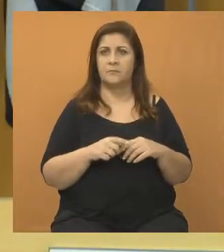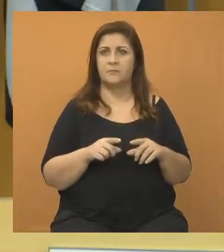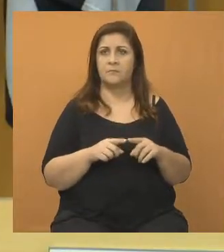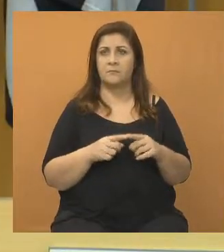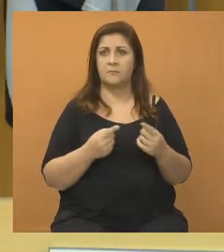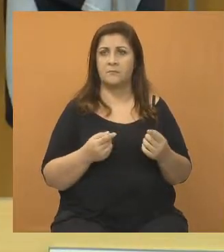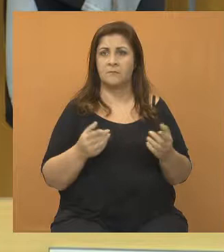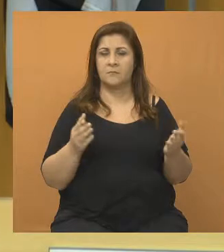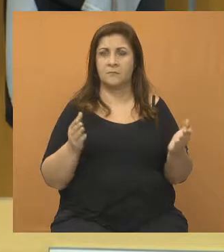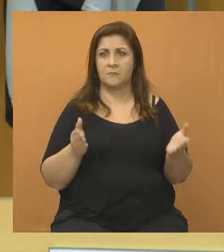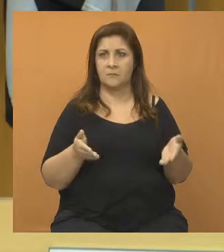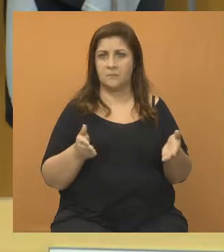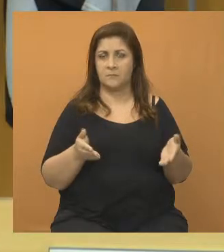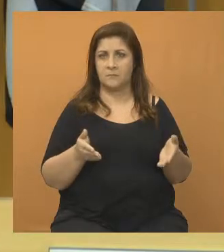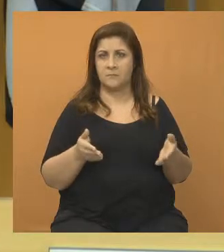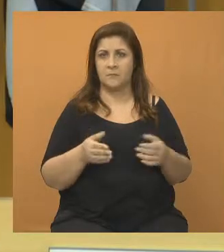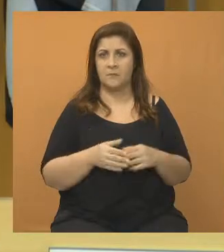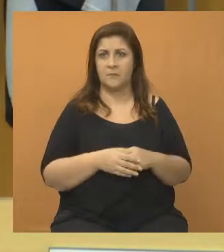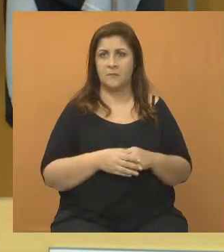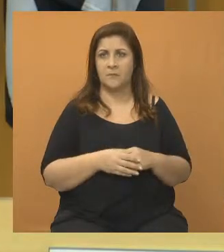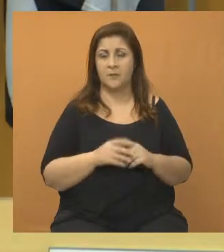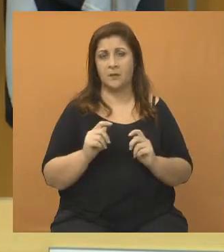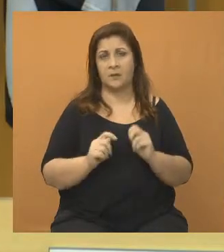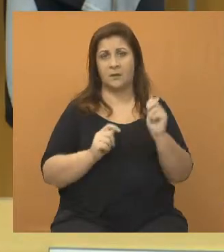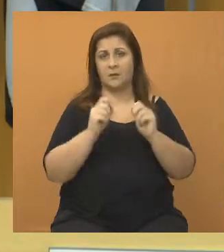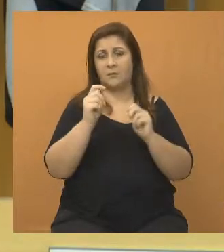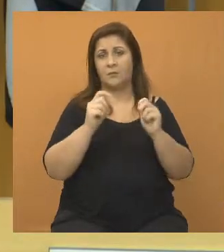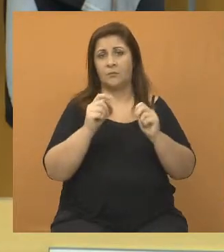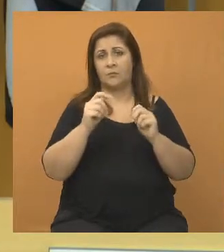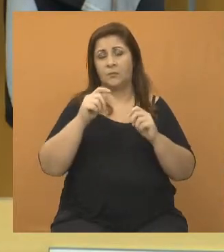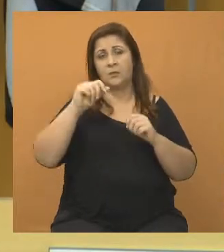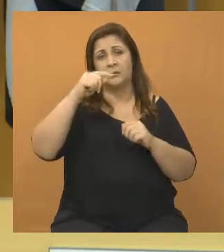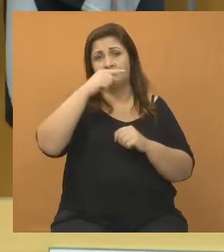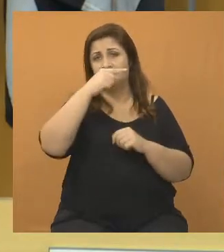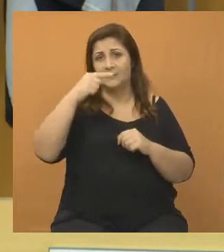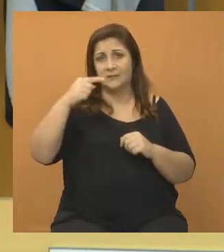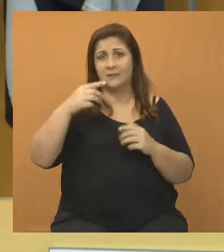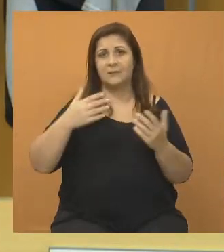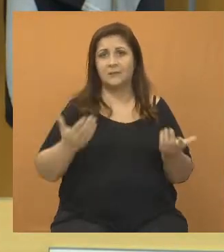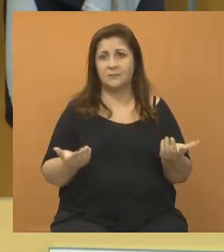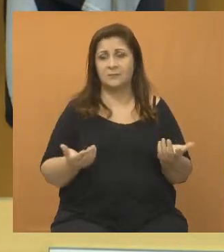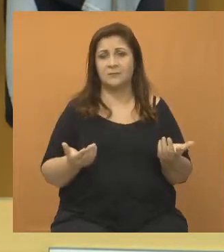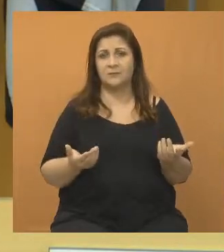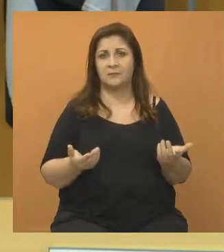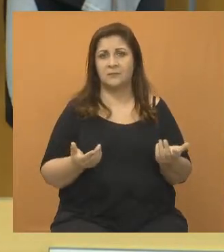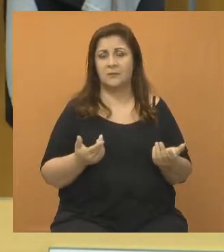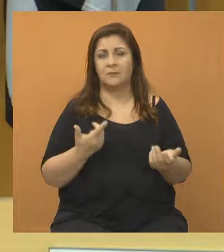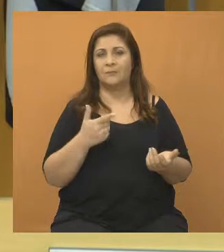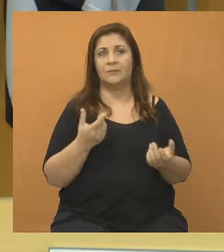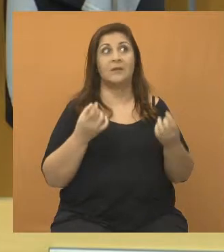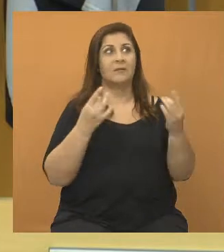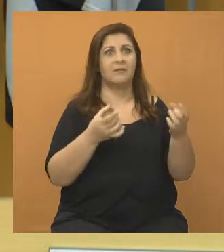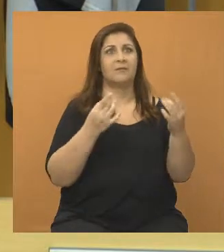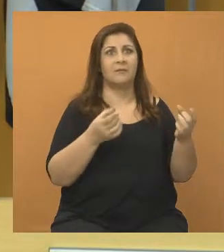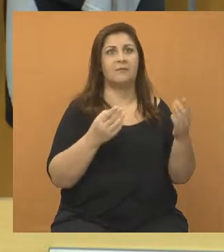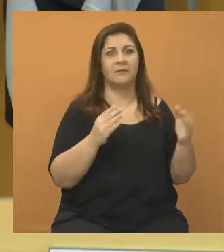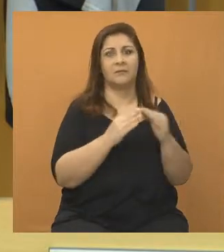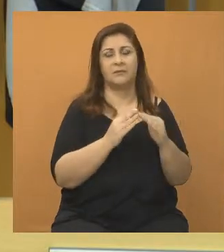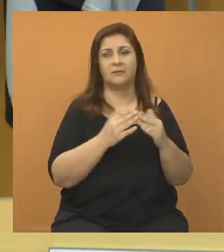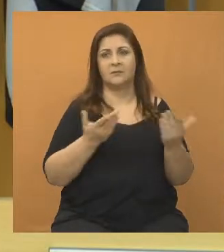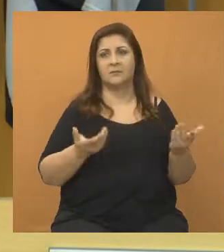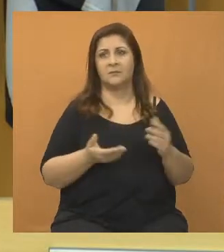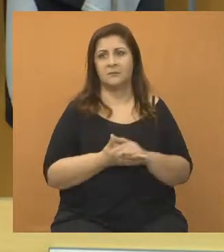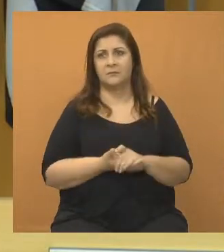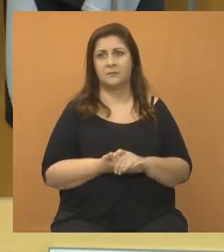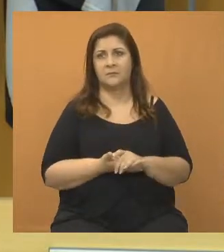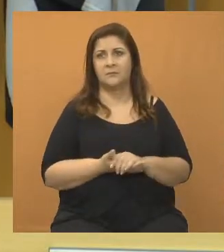né, até a conjuntura econômica desfavorável, ela é desfavorável para o comércio de imóveis. Então, a gente fez essa